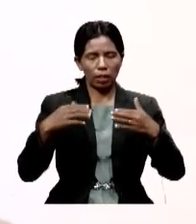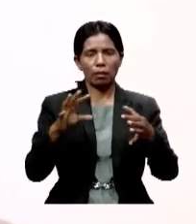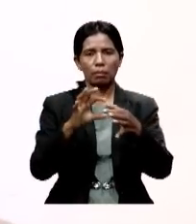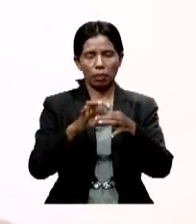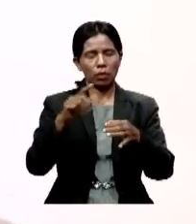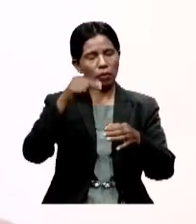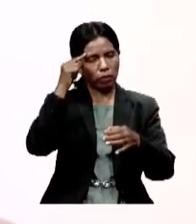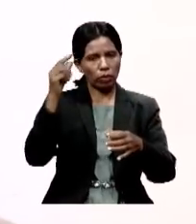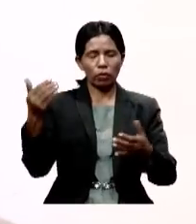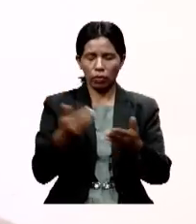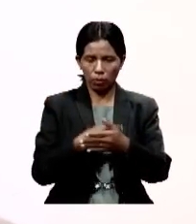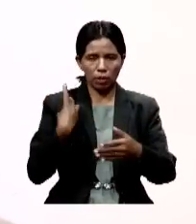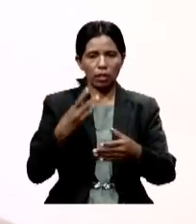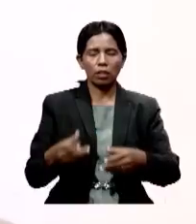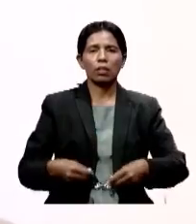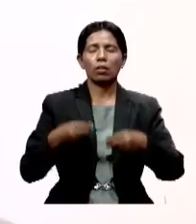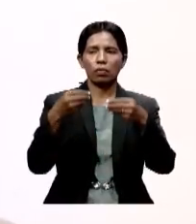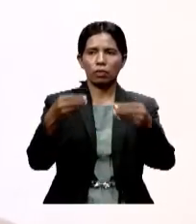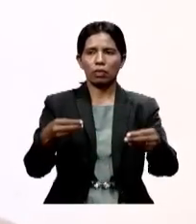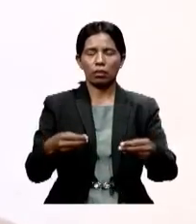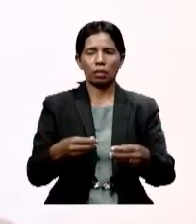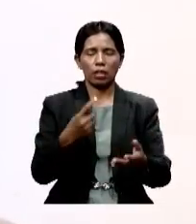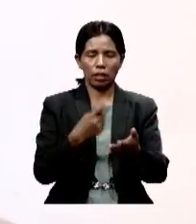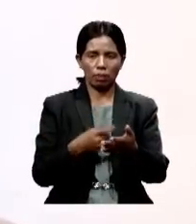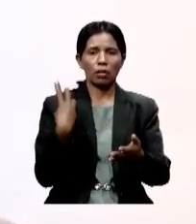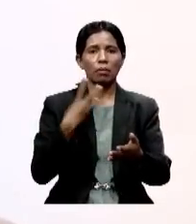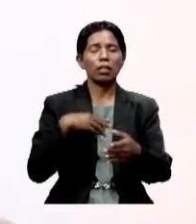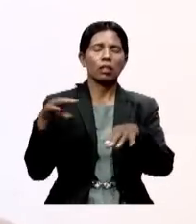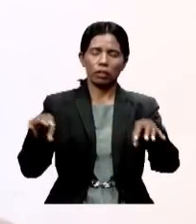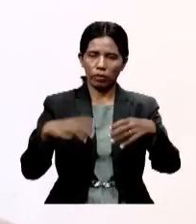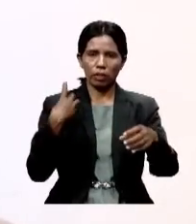entrega. Kata durante mandato ami halo